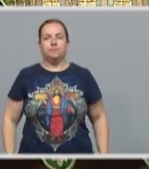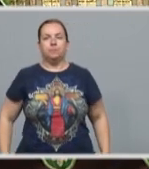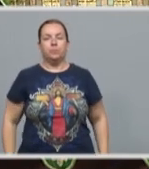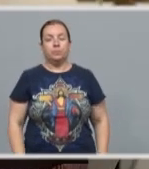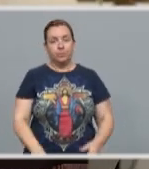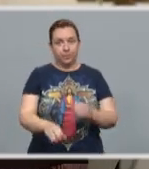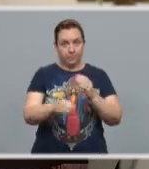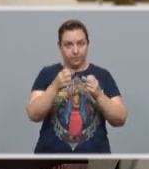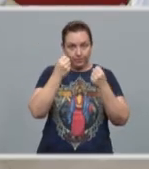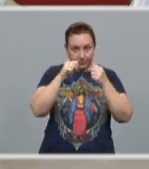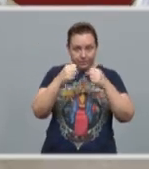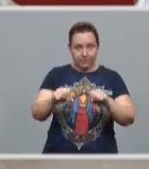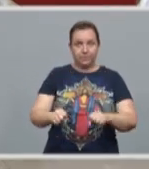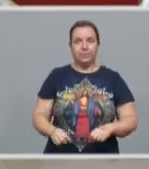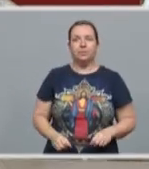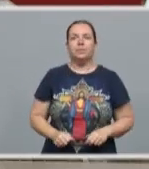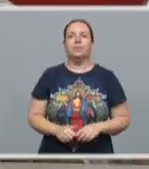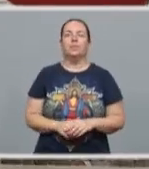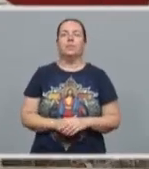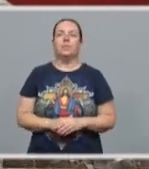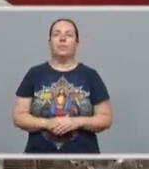vontade. Salmodiemos.